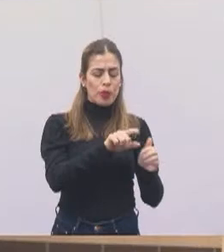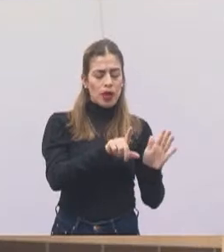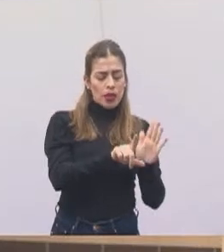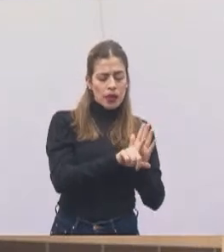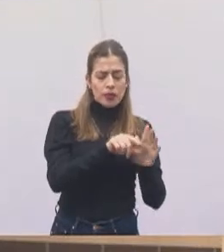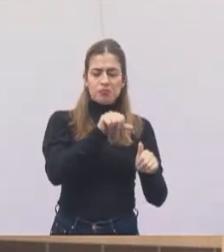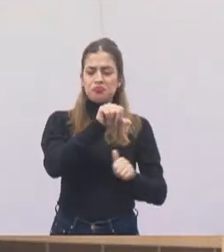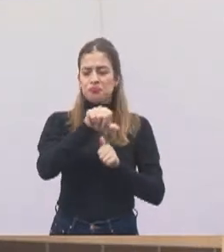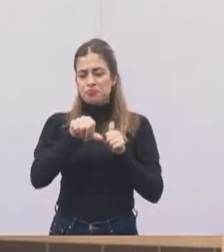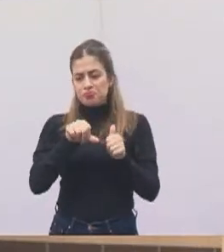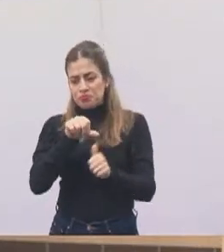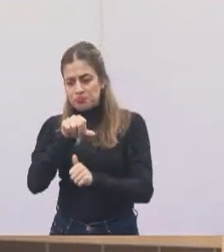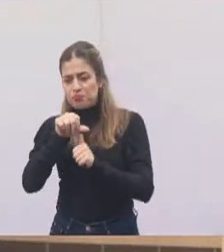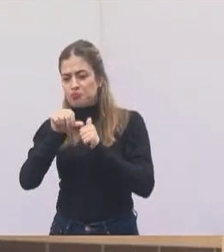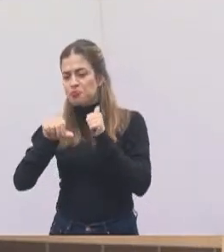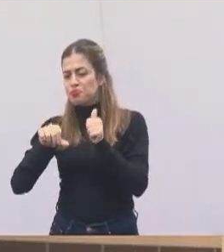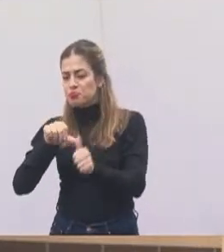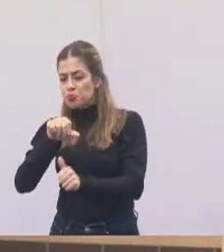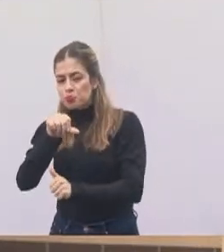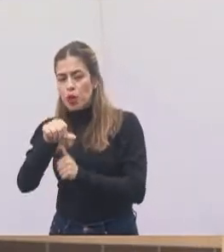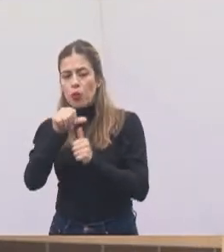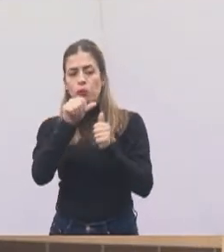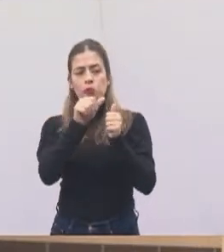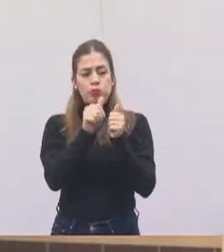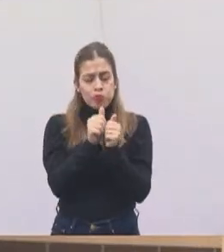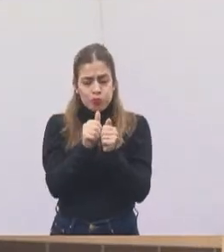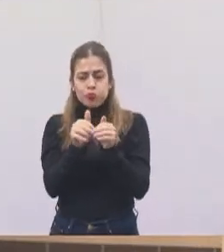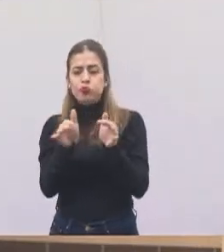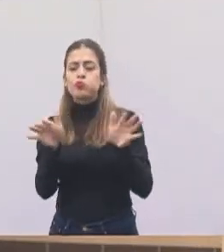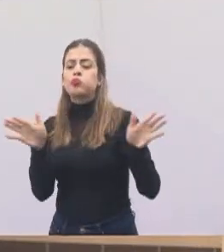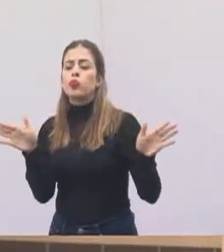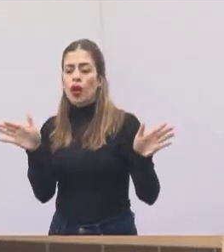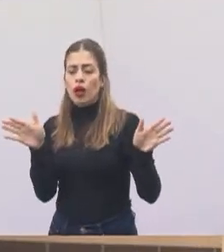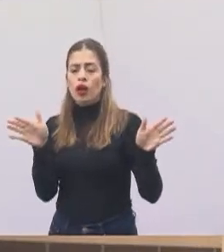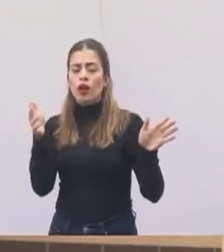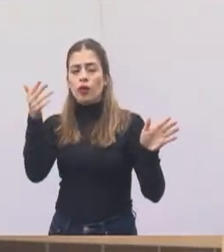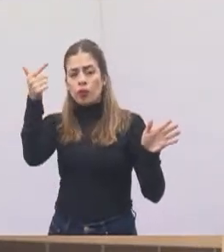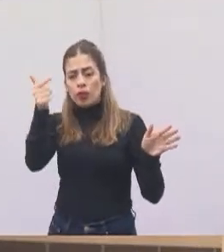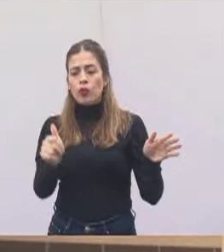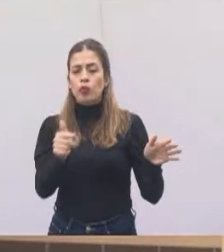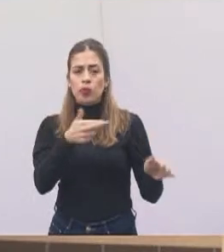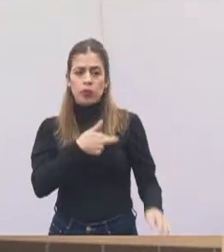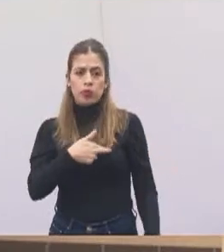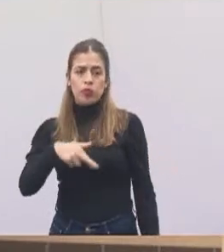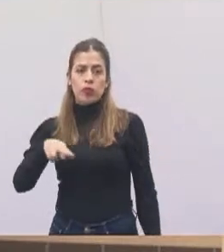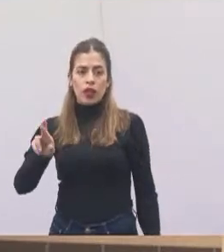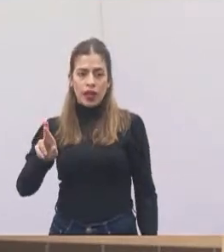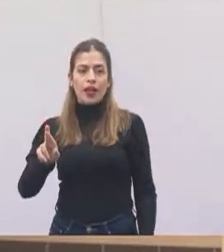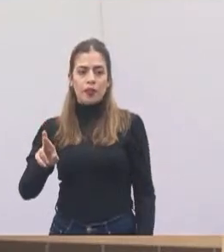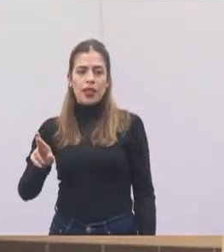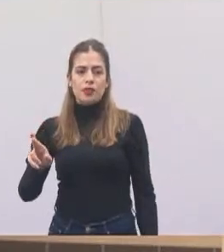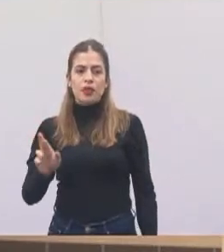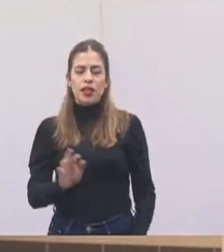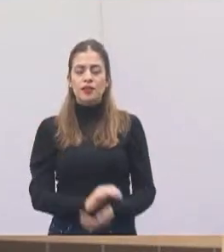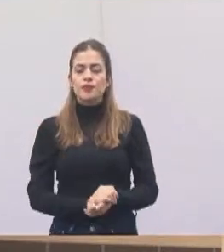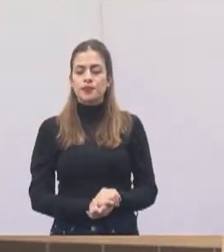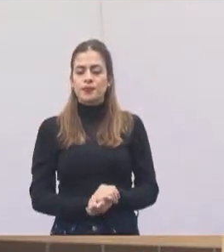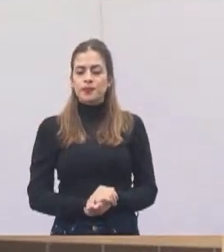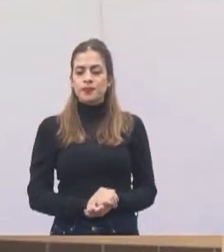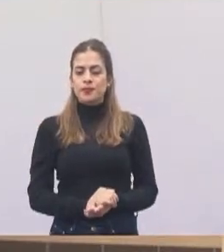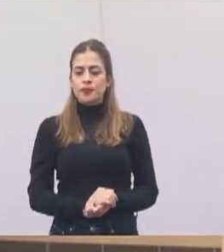mudando e foi se abrindo espaço para outras religiões. Religião